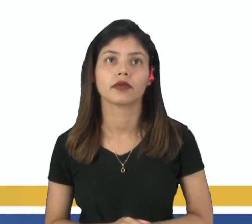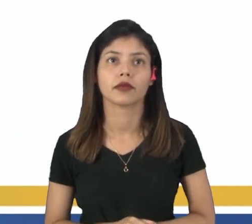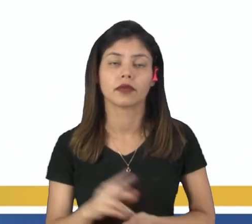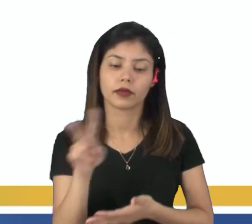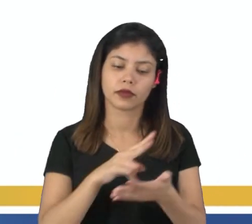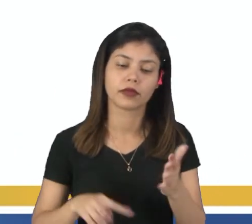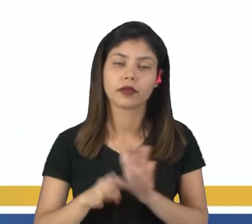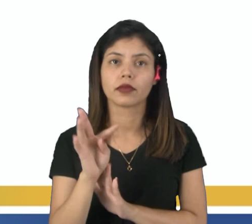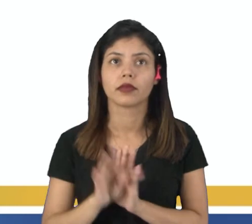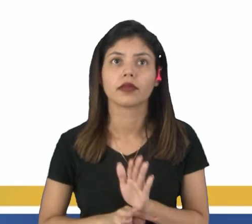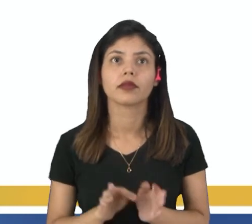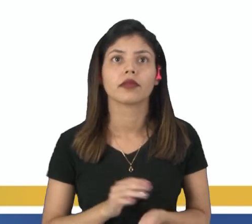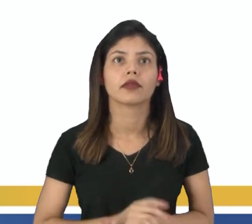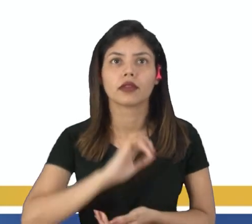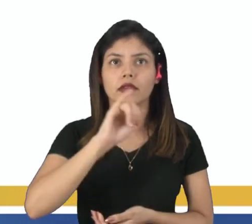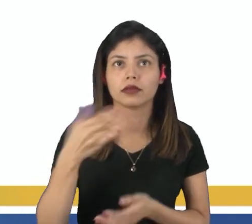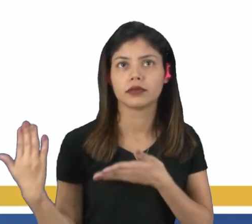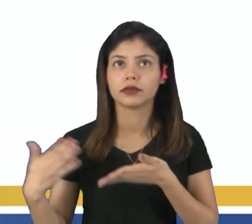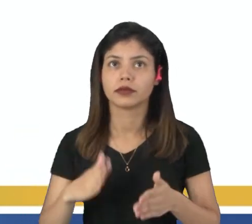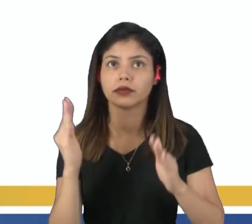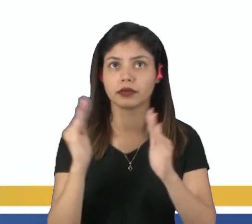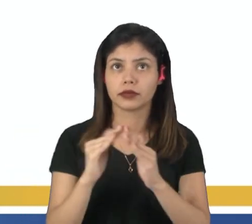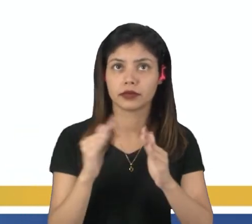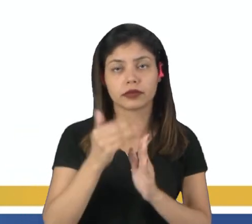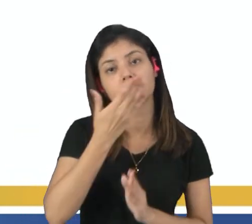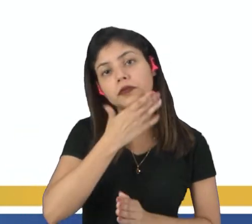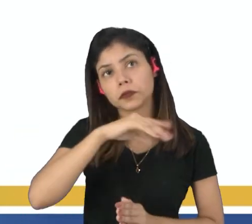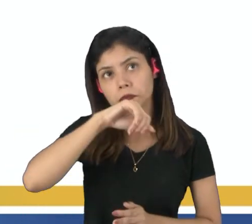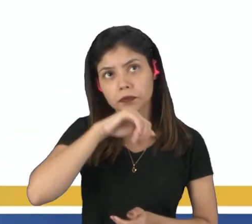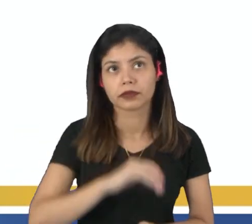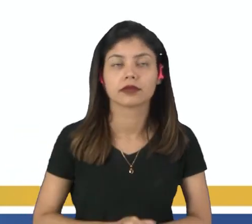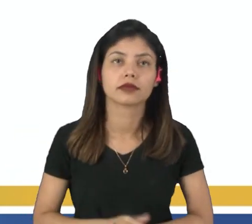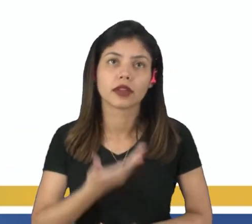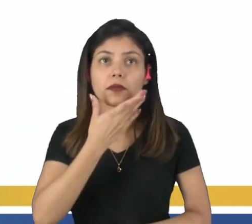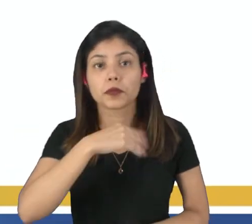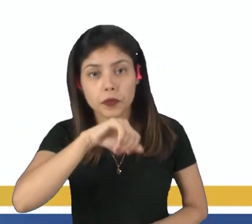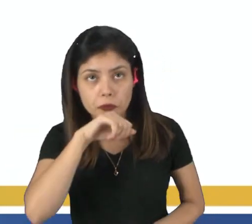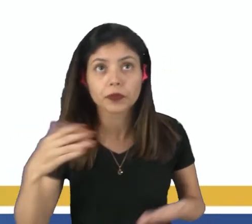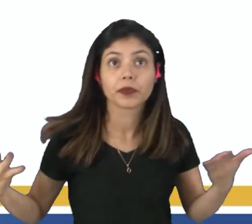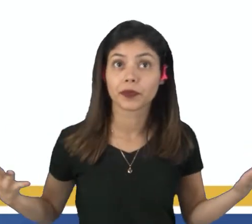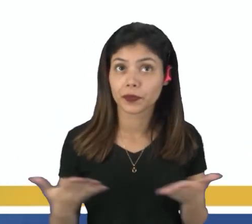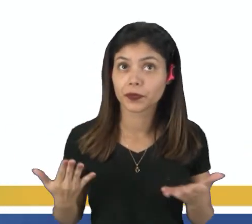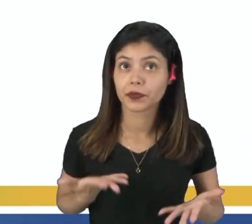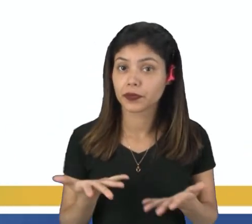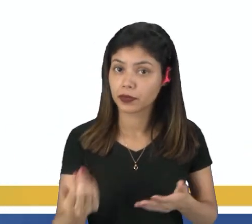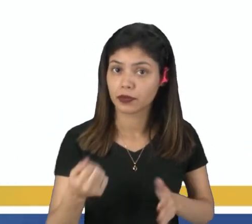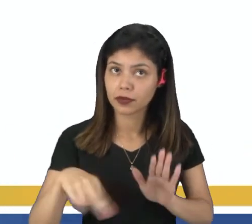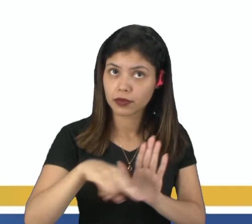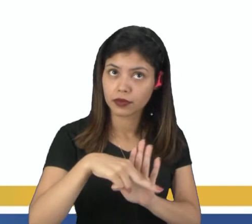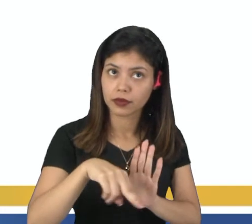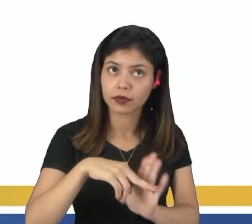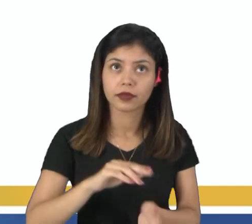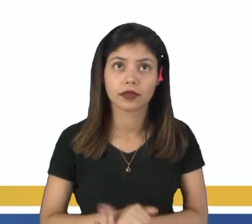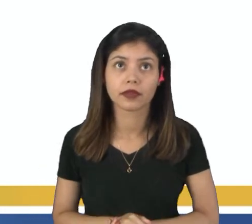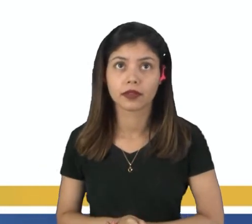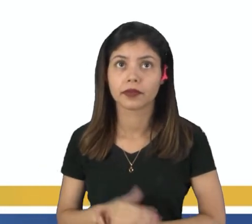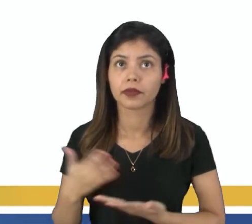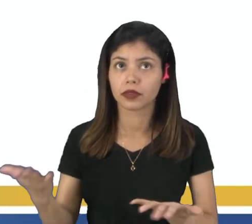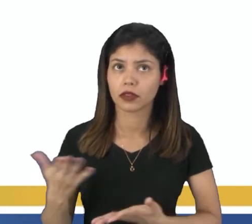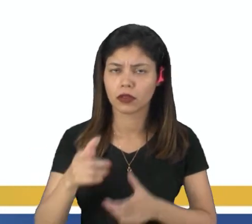Leia o texto. O Joãozinho chega em casa e diz ao seu pai: Pai, hoje recebi as